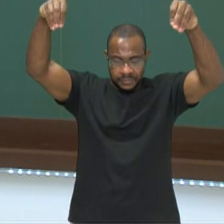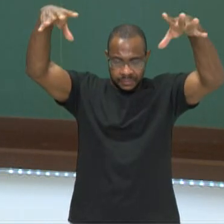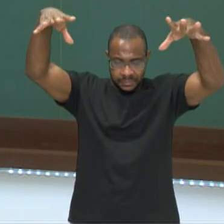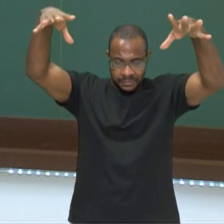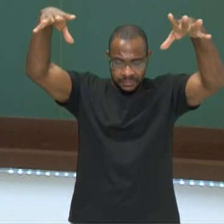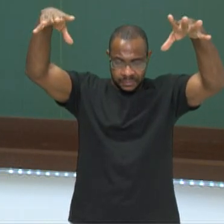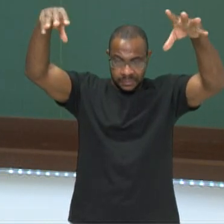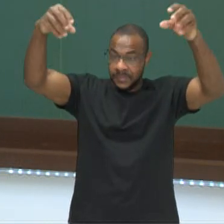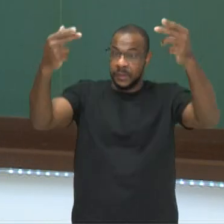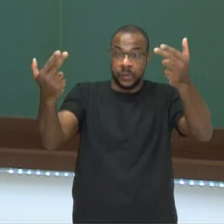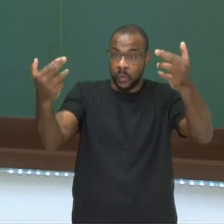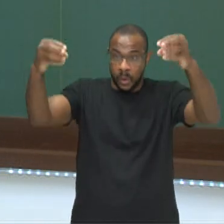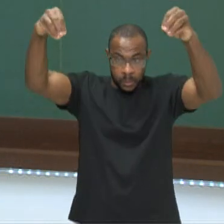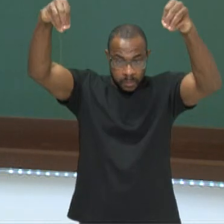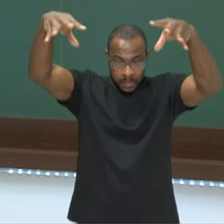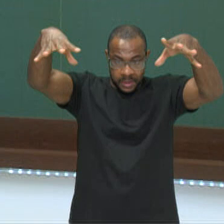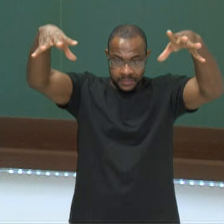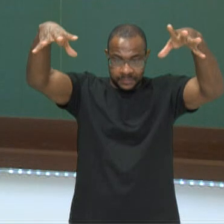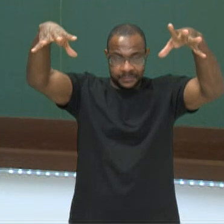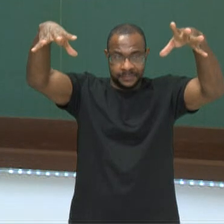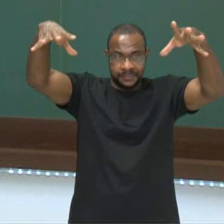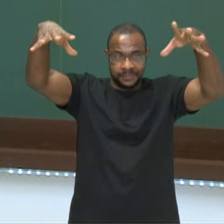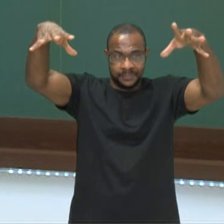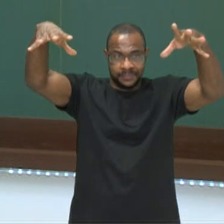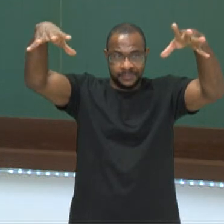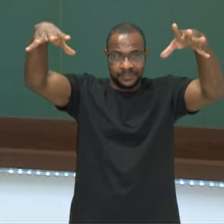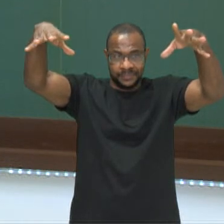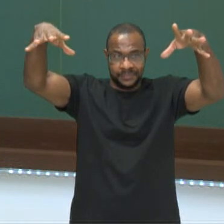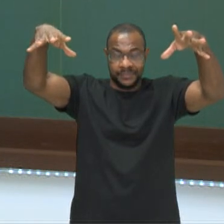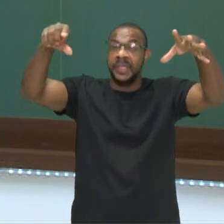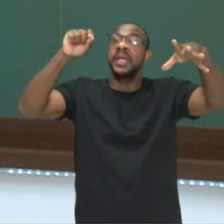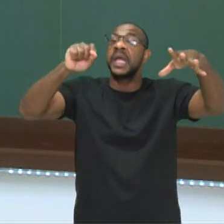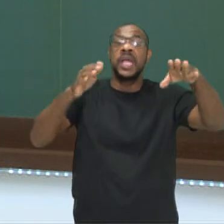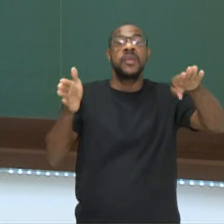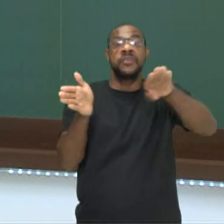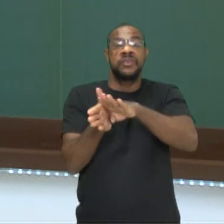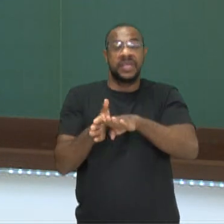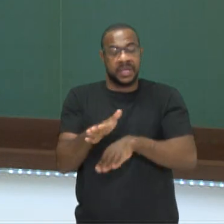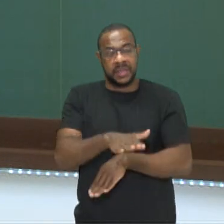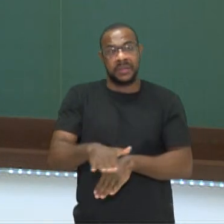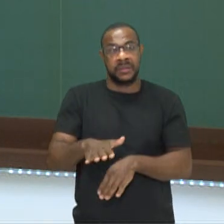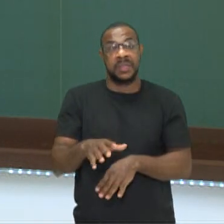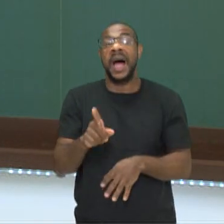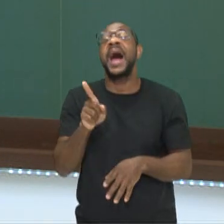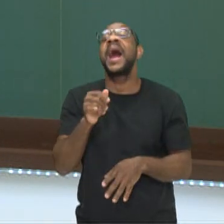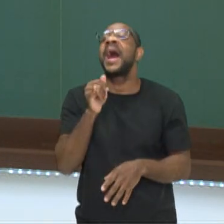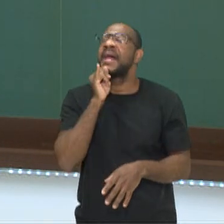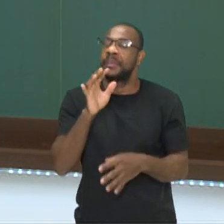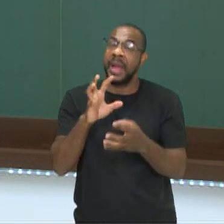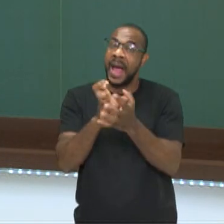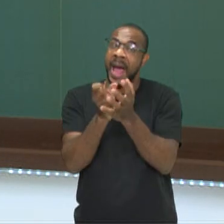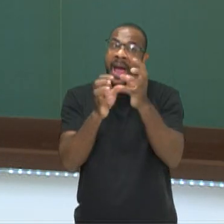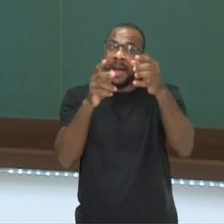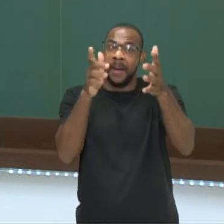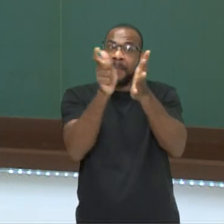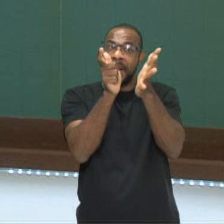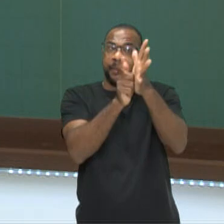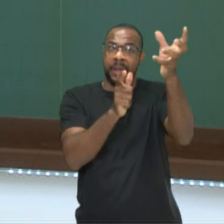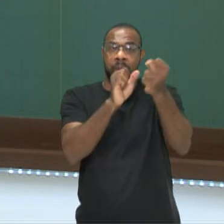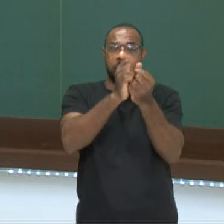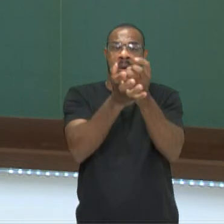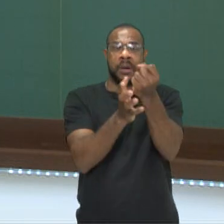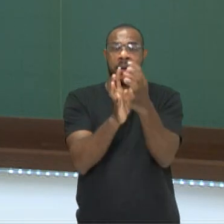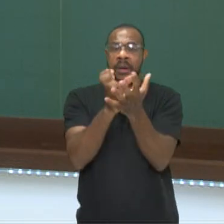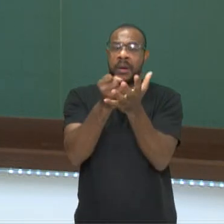ao mesmo tempo, a borracha e a folha de papel amassada, tipo uma bolinha, sabe, né? O que é uma bolinha